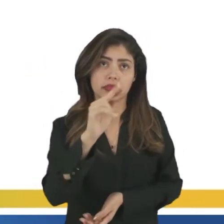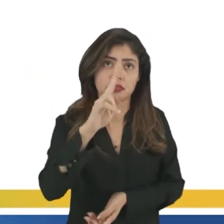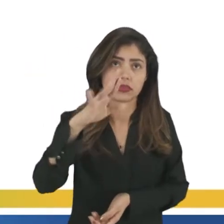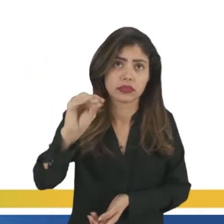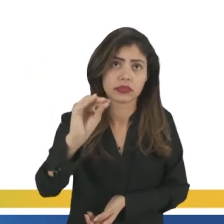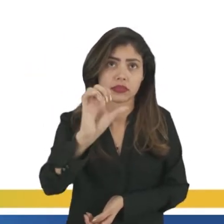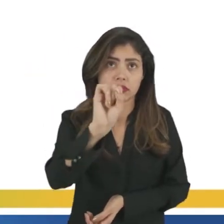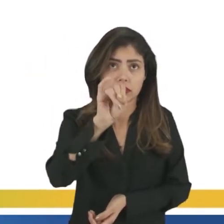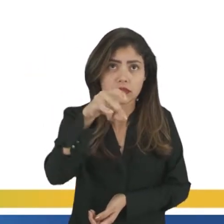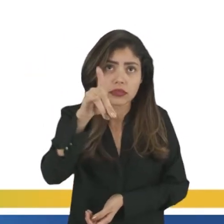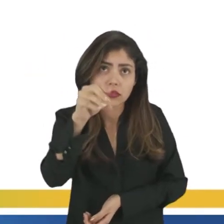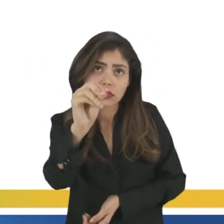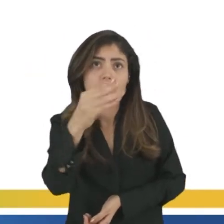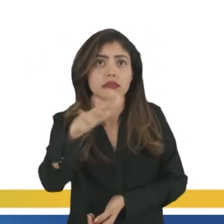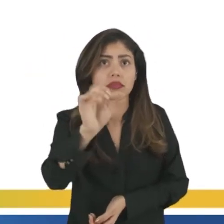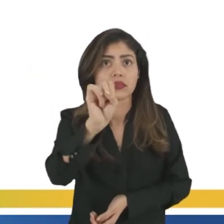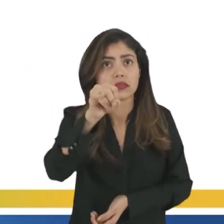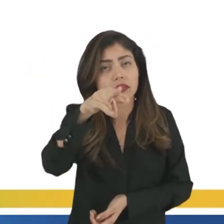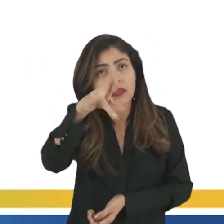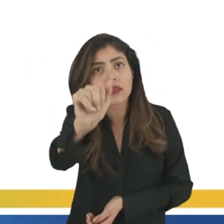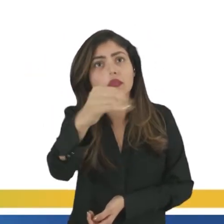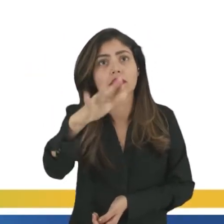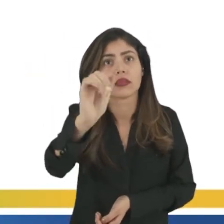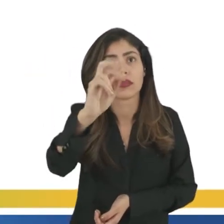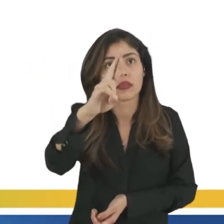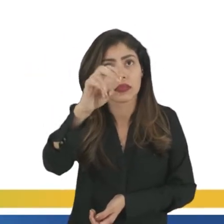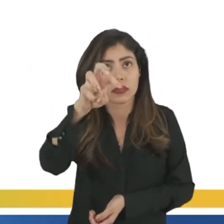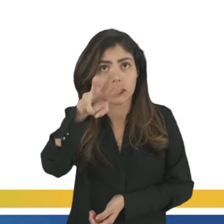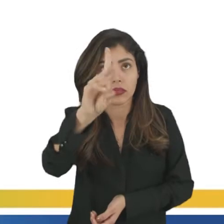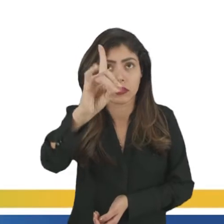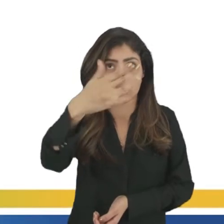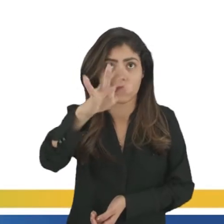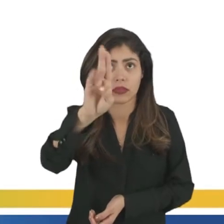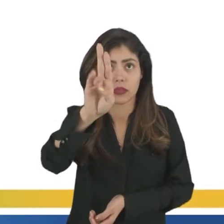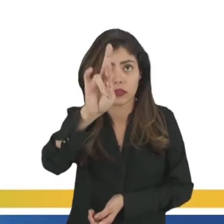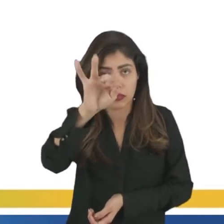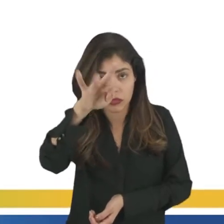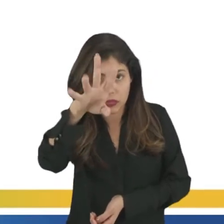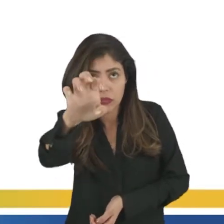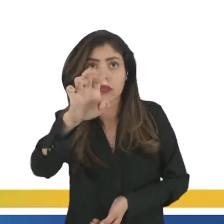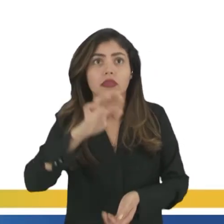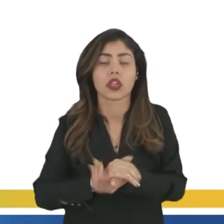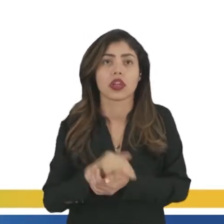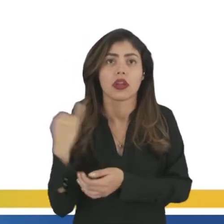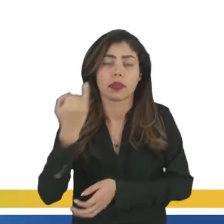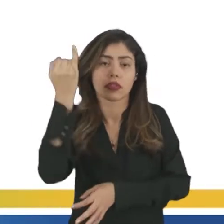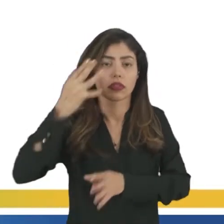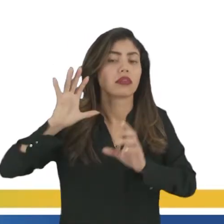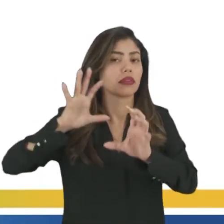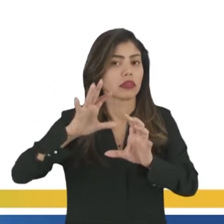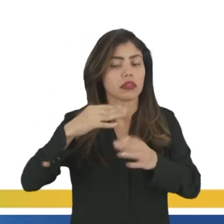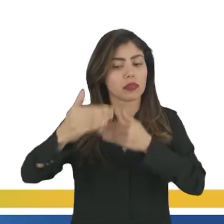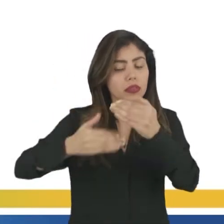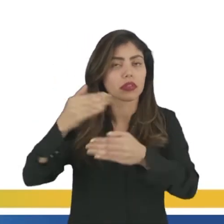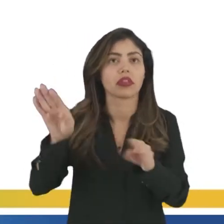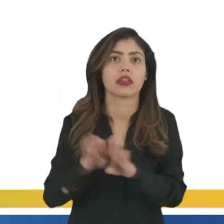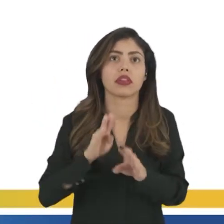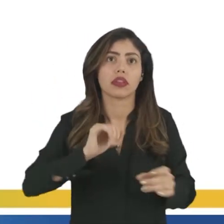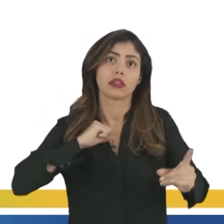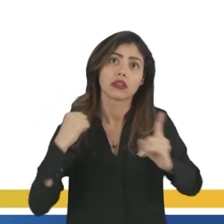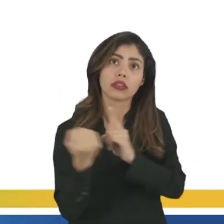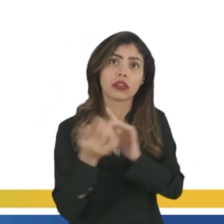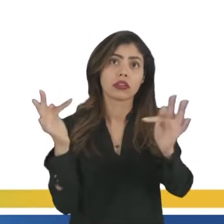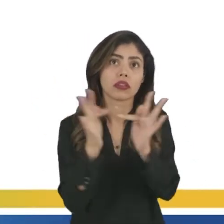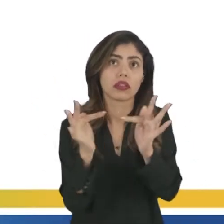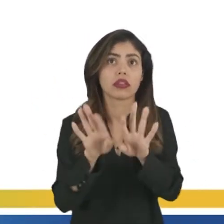Tiro, Sidom, ou Sidon, Símira, Ávade e Beirute foram fundados antes desse processo, tá? As sociedades fenícias